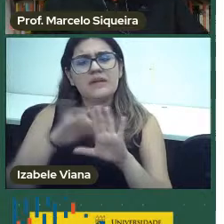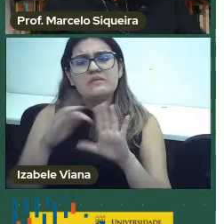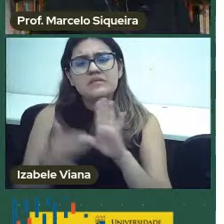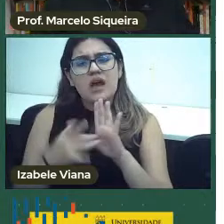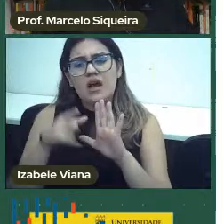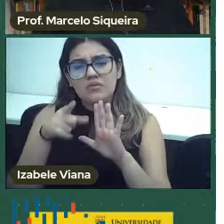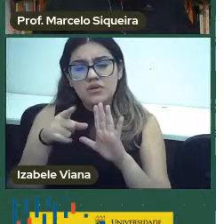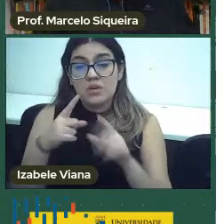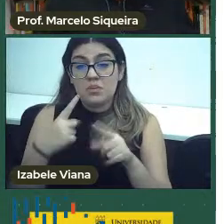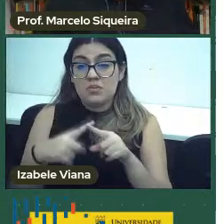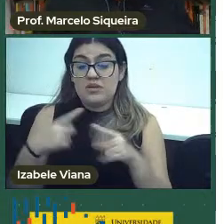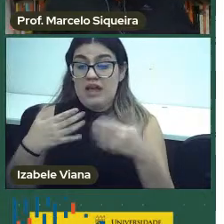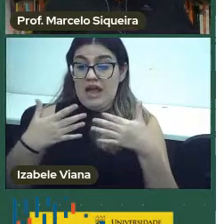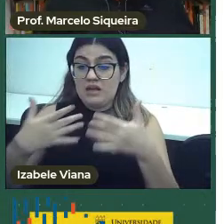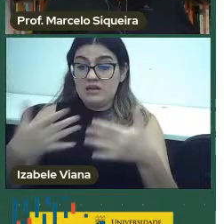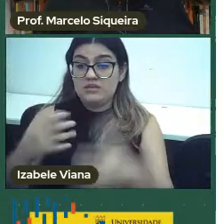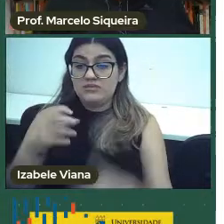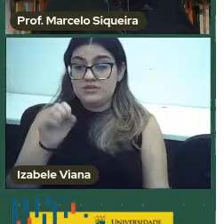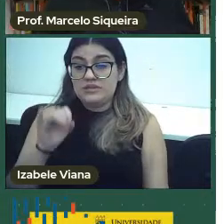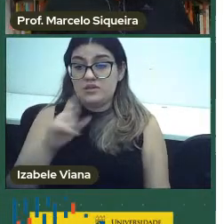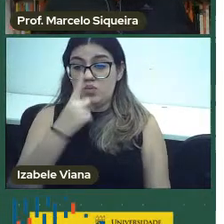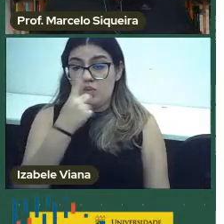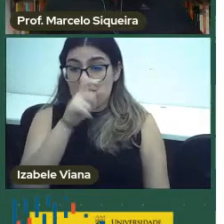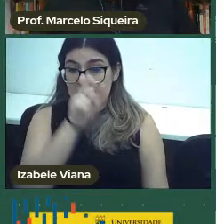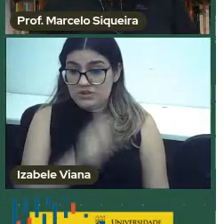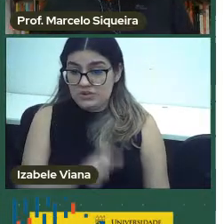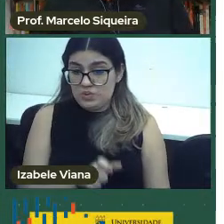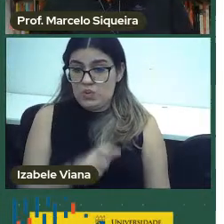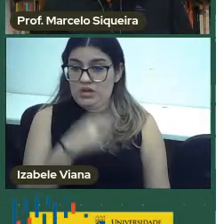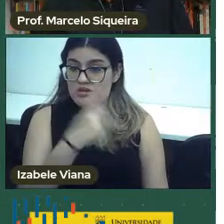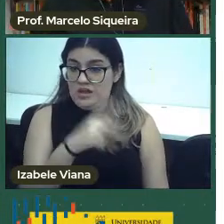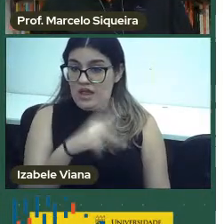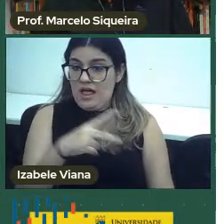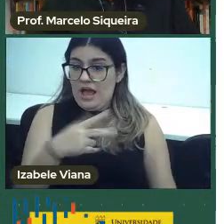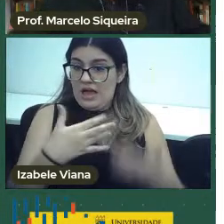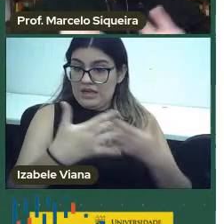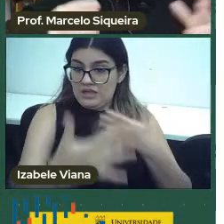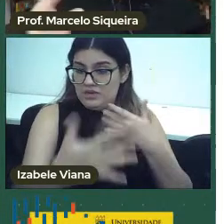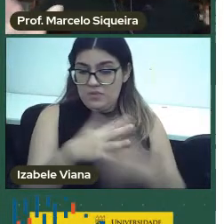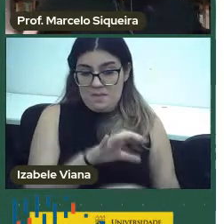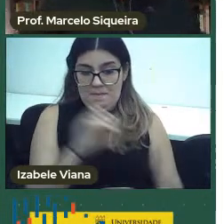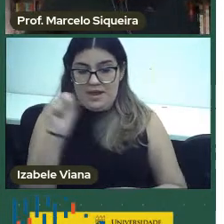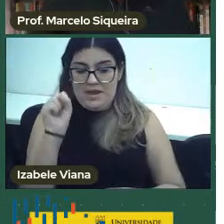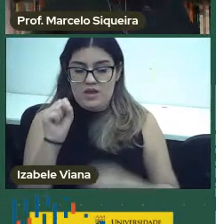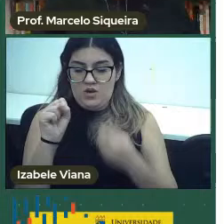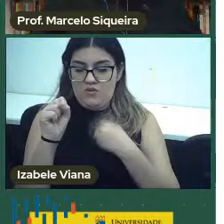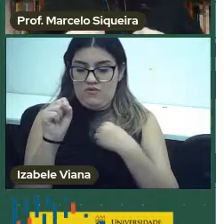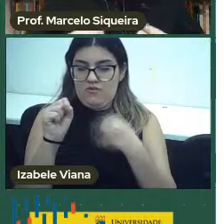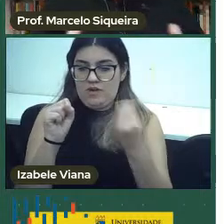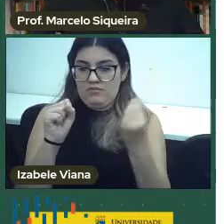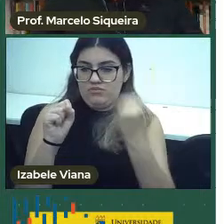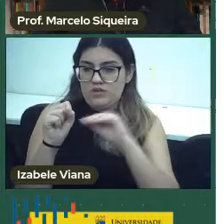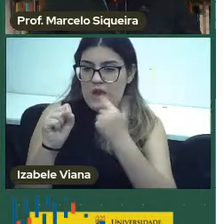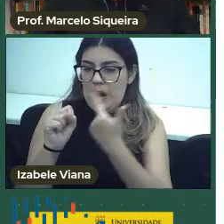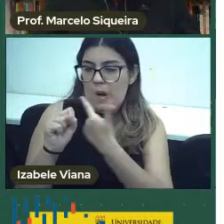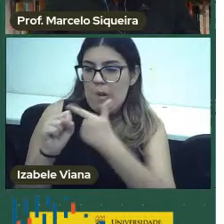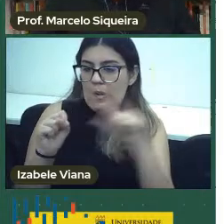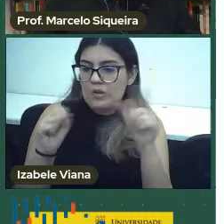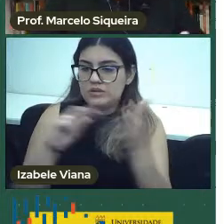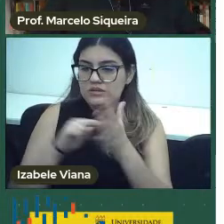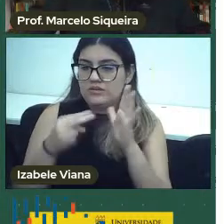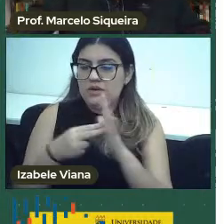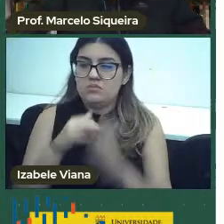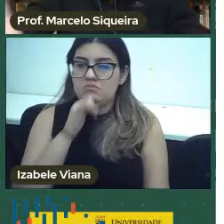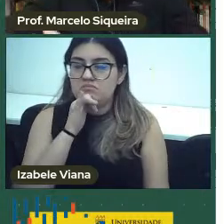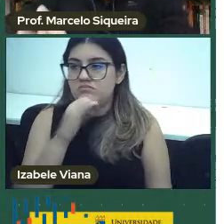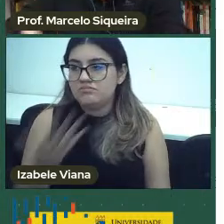se eu pego um arquivo de uma pessoa e dou um outro entendimento, crio séries, até com o intuito de facilitar,